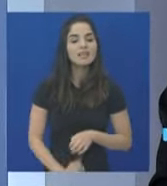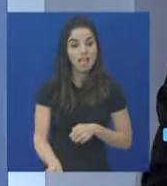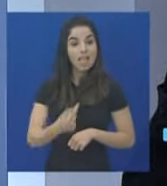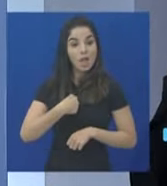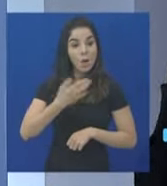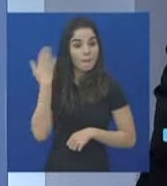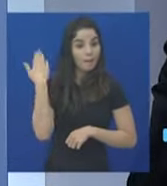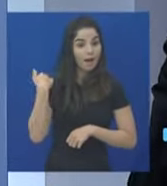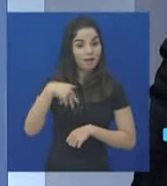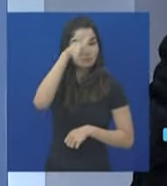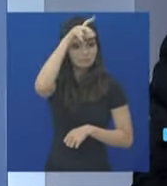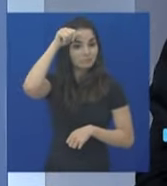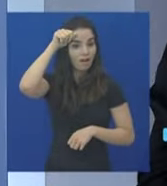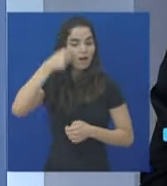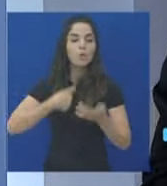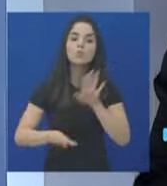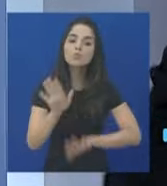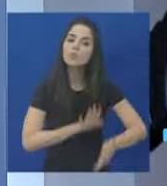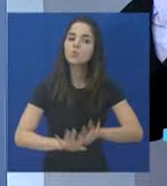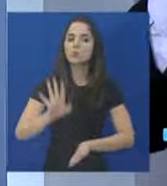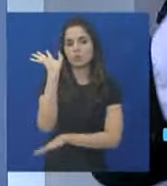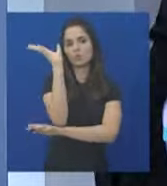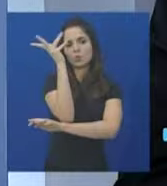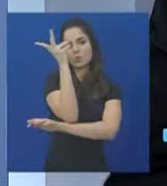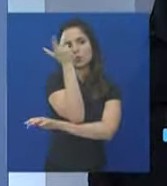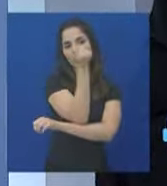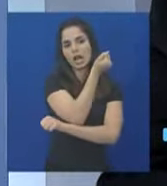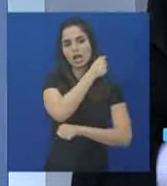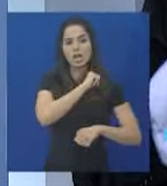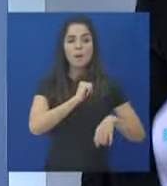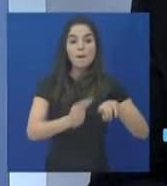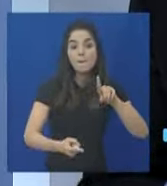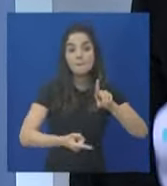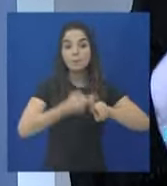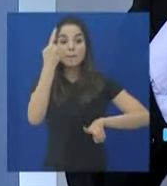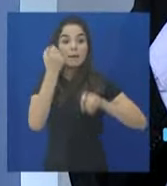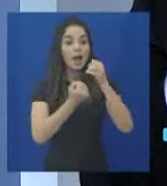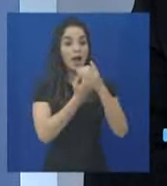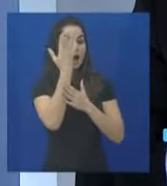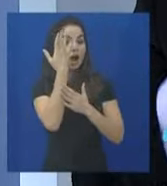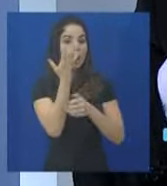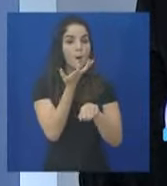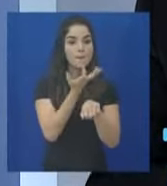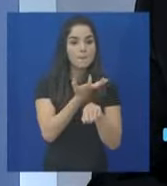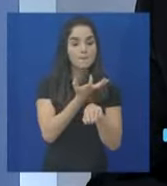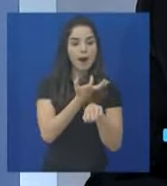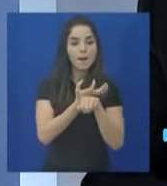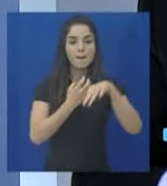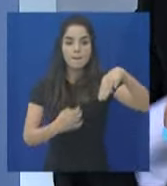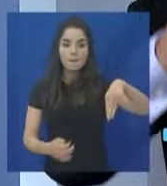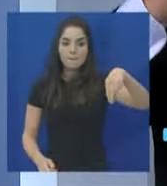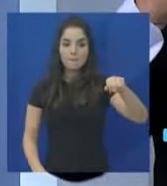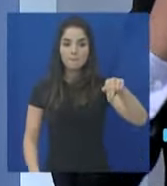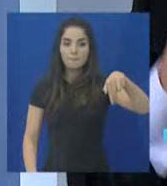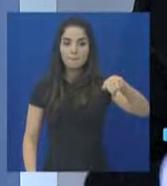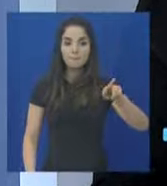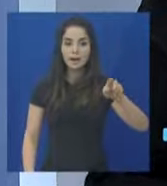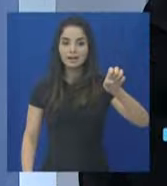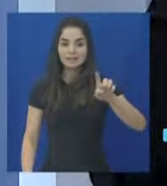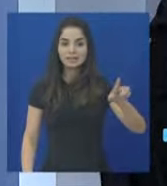prefeito, eu investi no meio ambiente. Eu fiz o primeiro parque ecológico, que é o Parque do Manguesal, que é